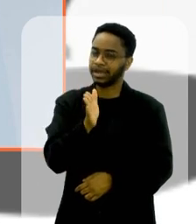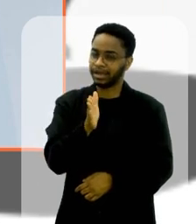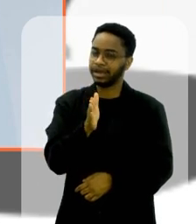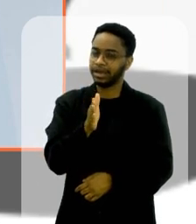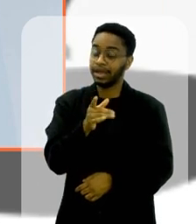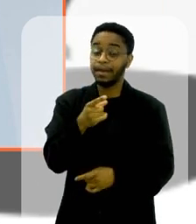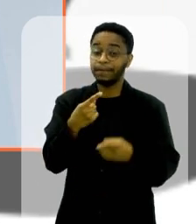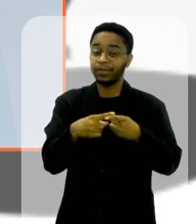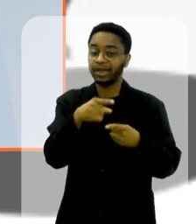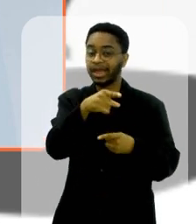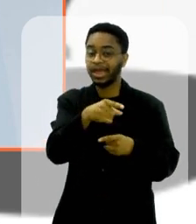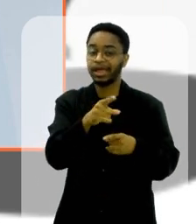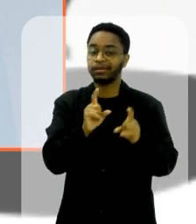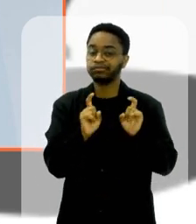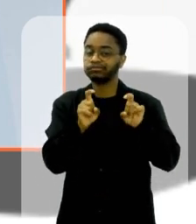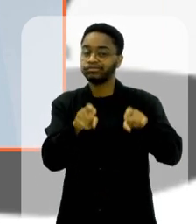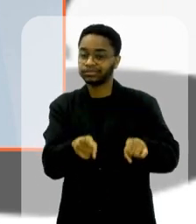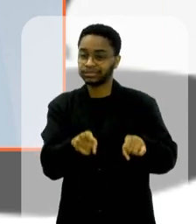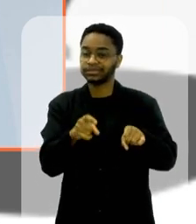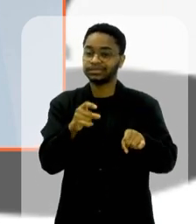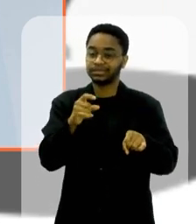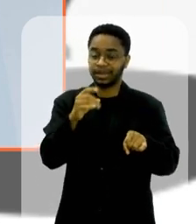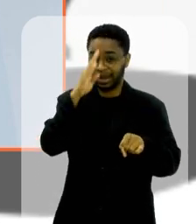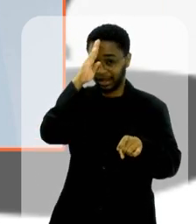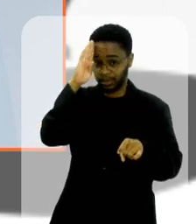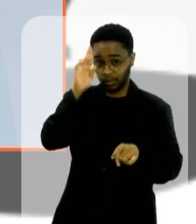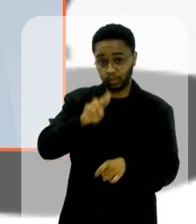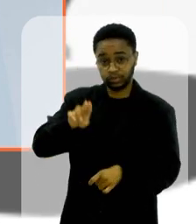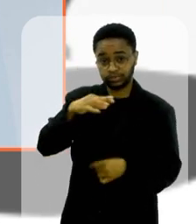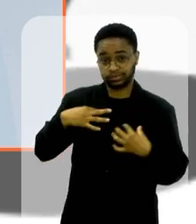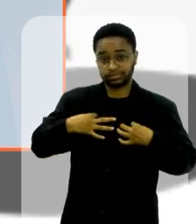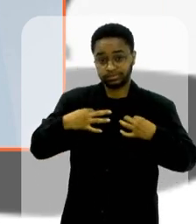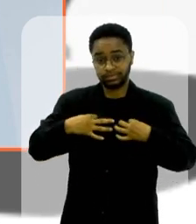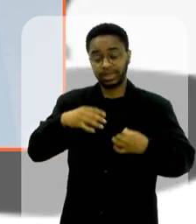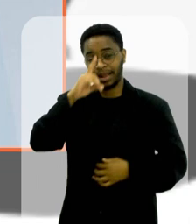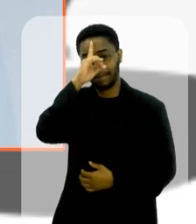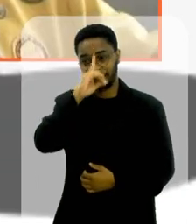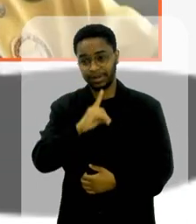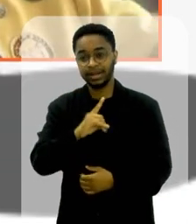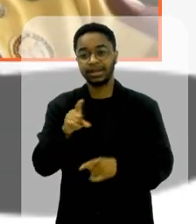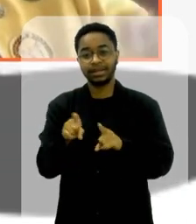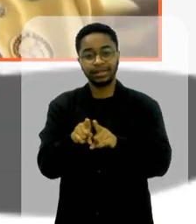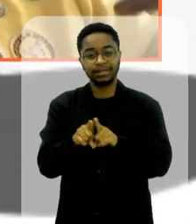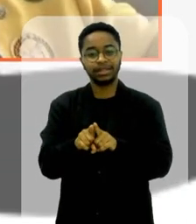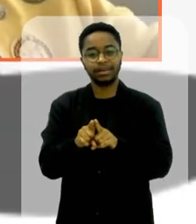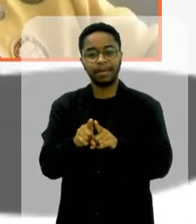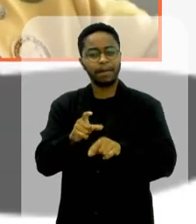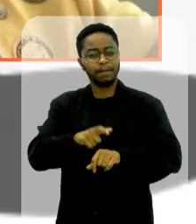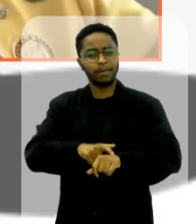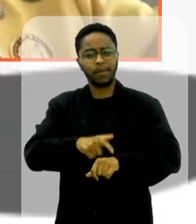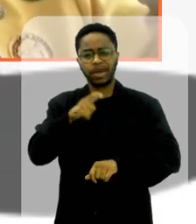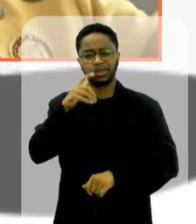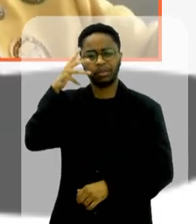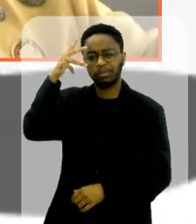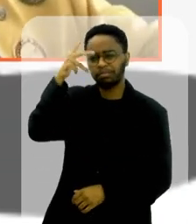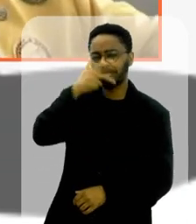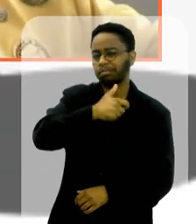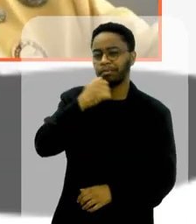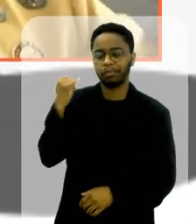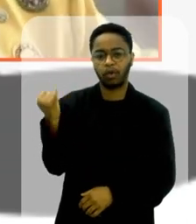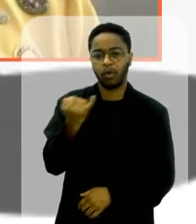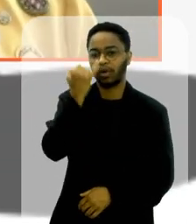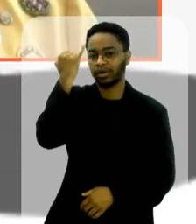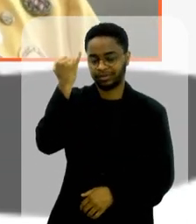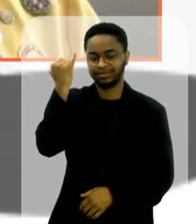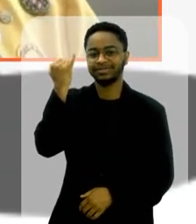de tomar posse na nossa academia usando o seu fardão amarelo, que foi um dos momentos mais